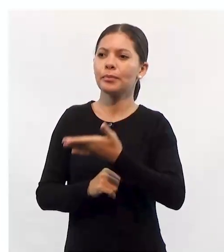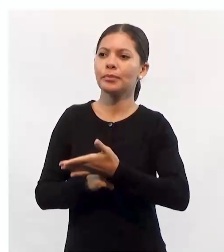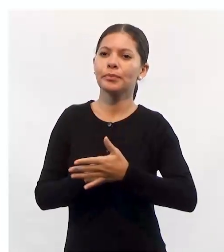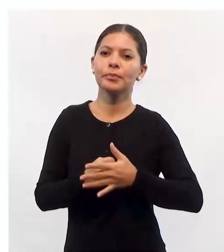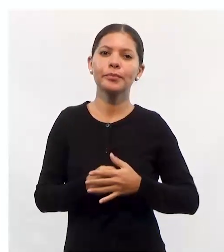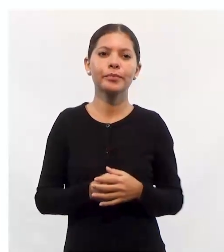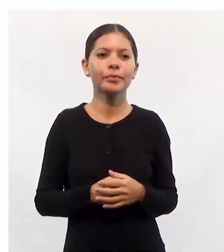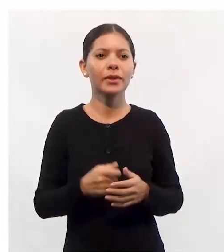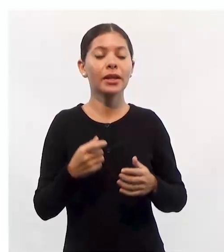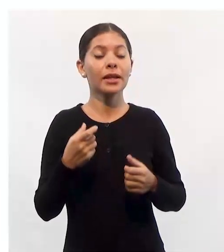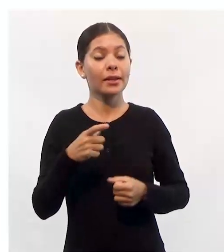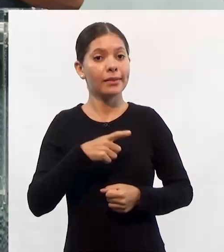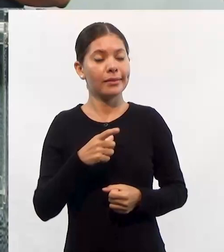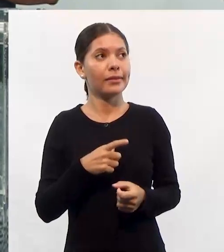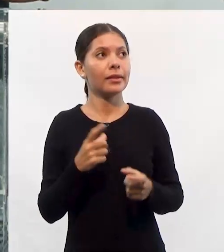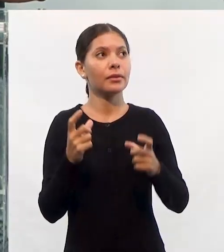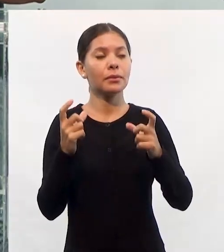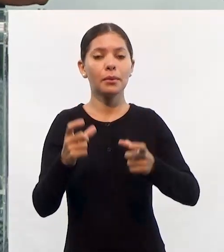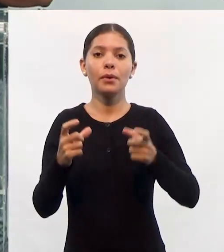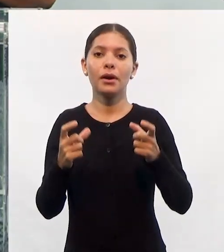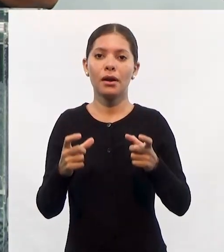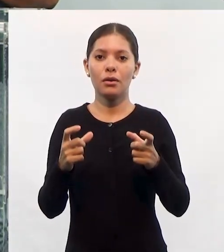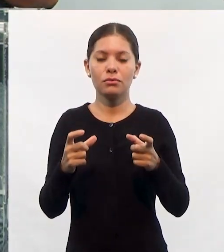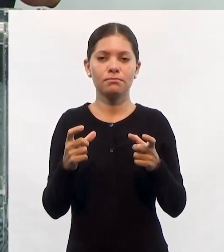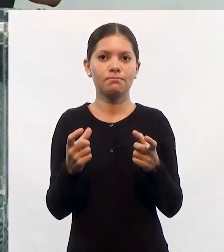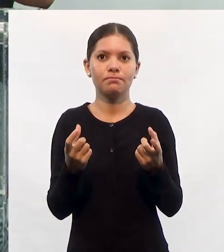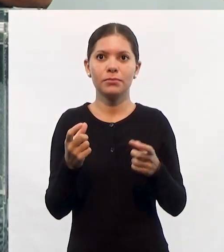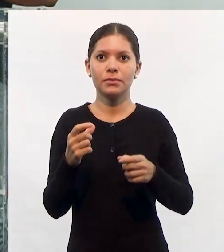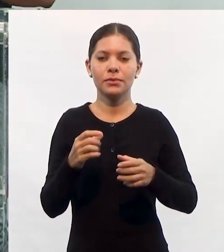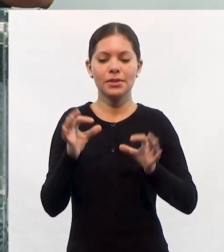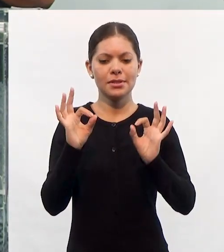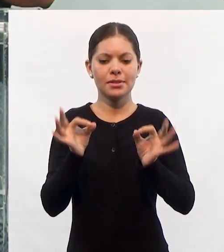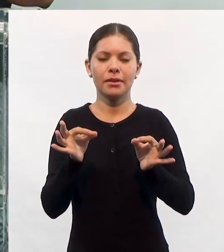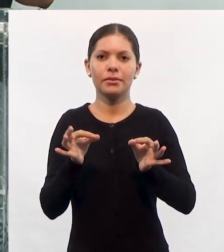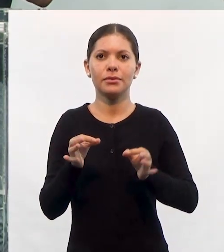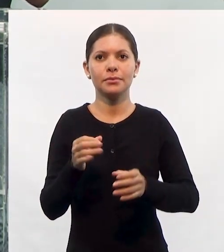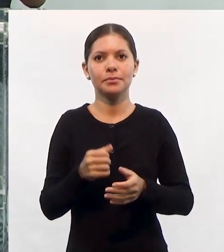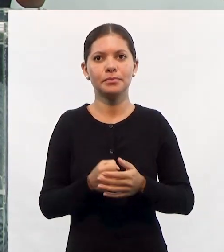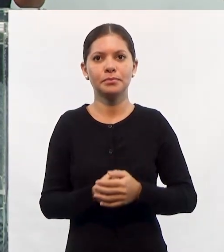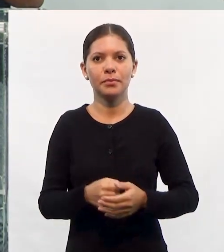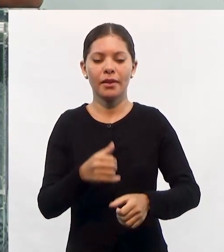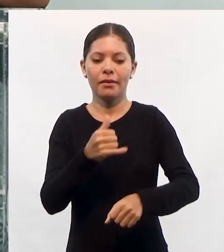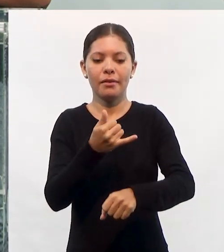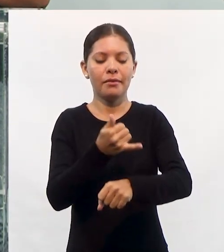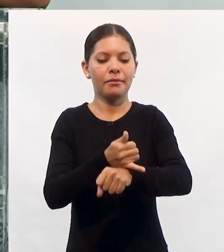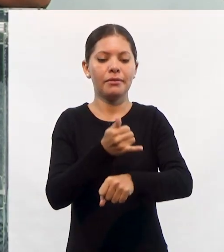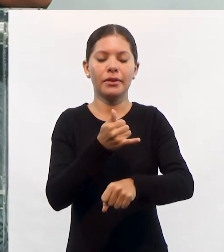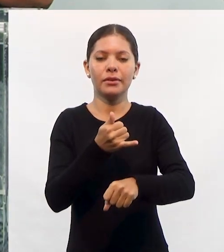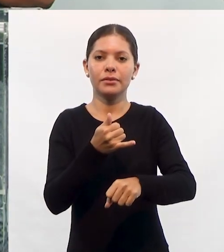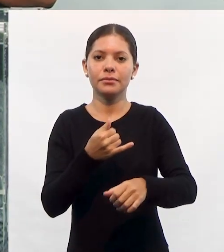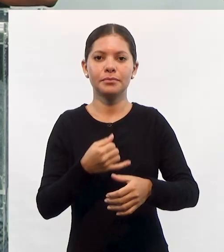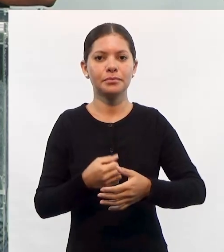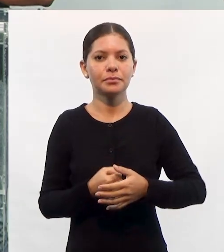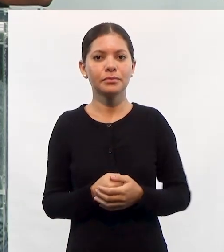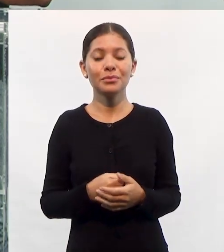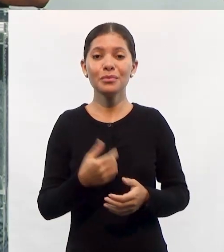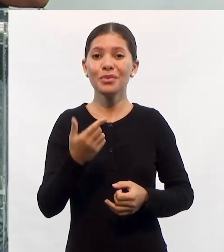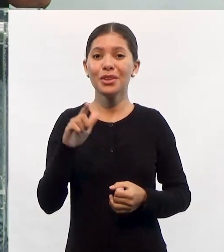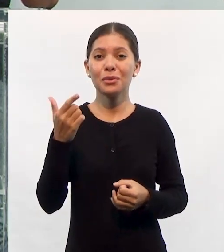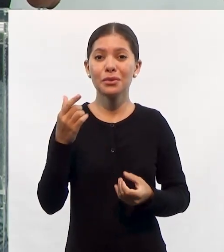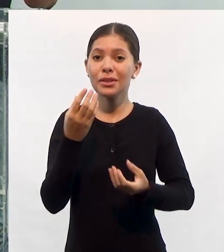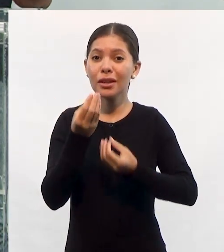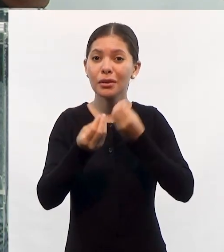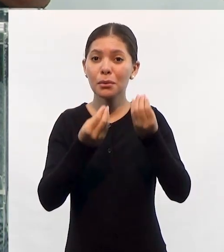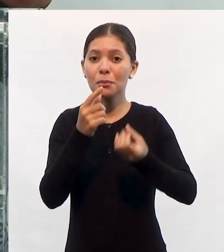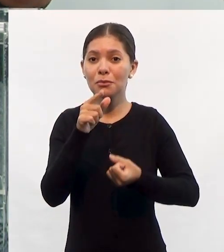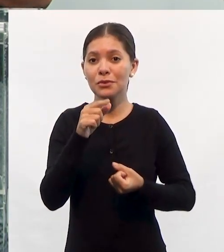as minas, elas já têm um local fixo. Se você quer minerar ferro, ferro já tem um local específico. Então não tem como